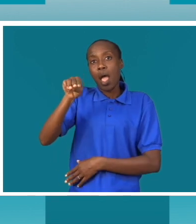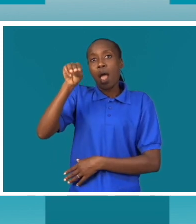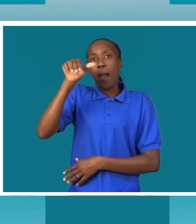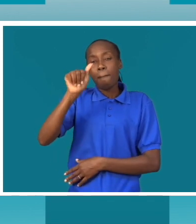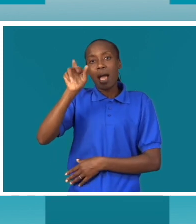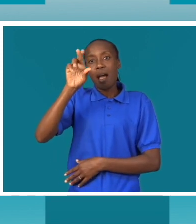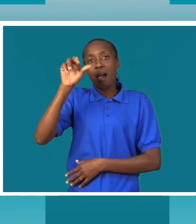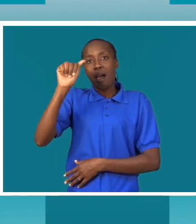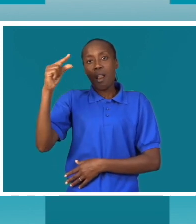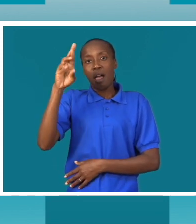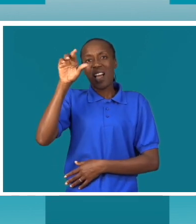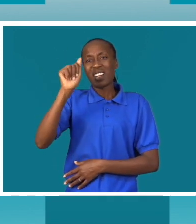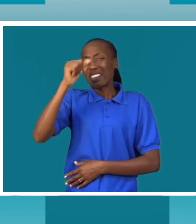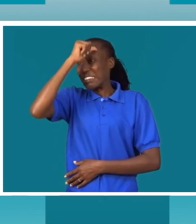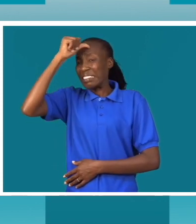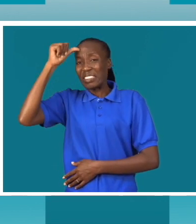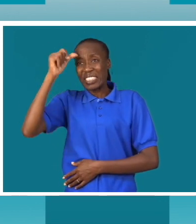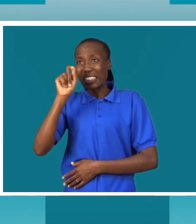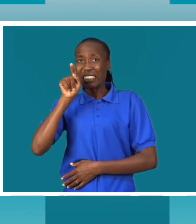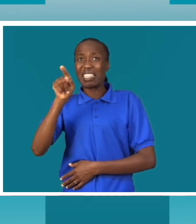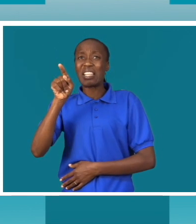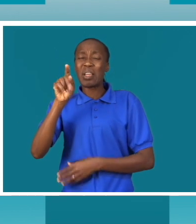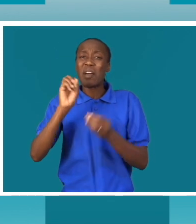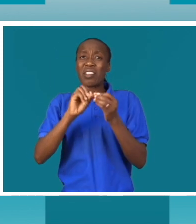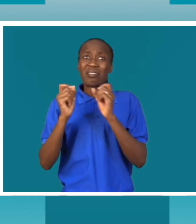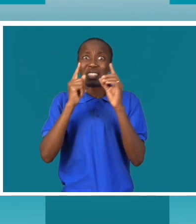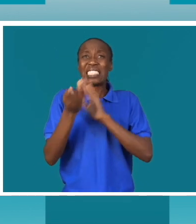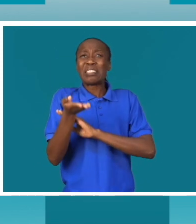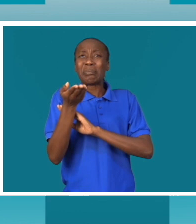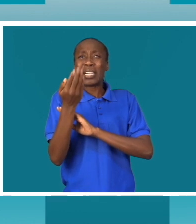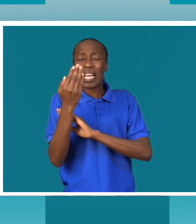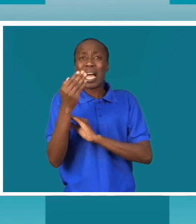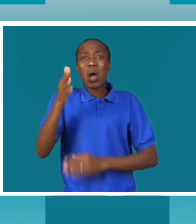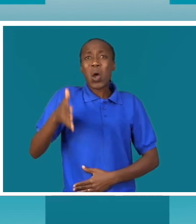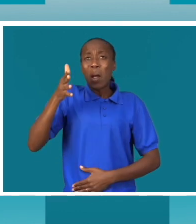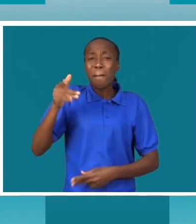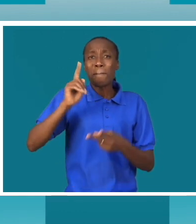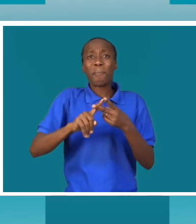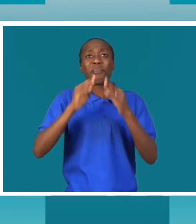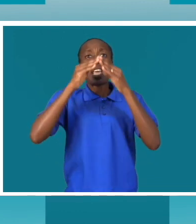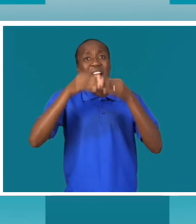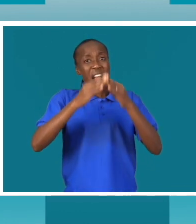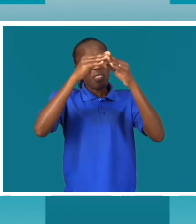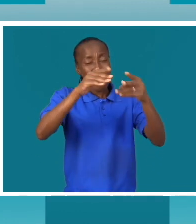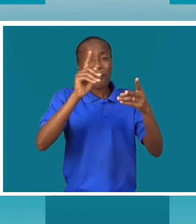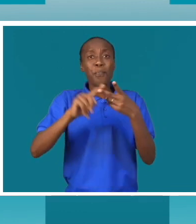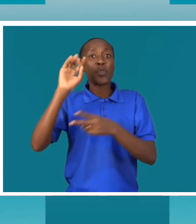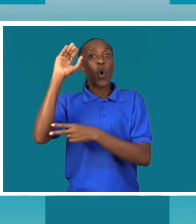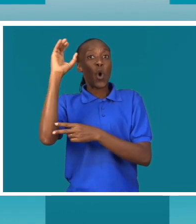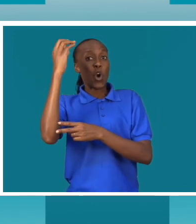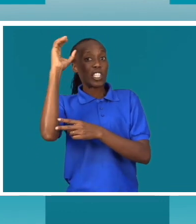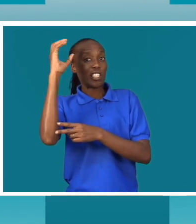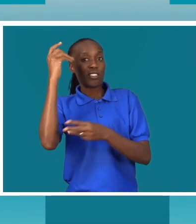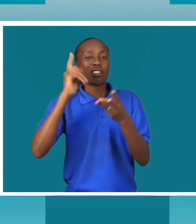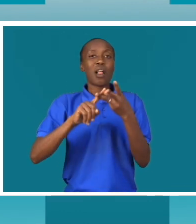preciso não tem sido fácil encontrá-los na Maragra. Não é fácil tomar o primeiro comboio, ir a